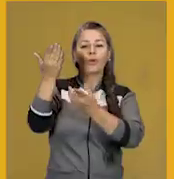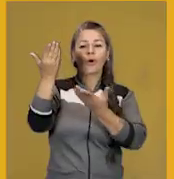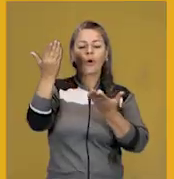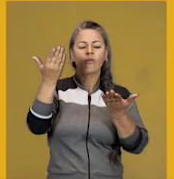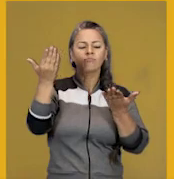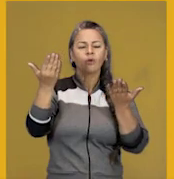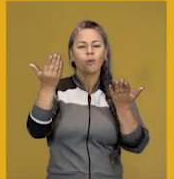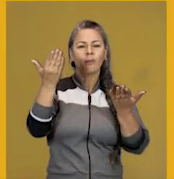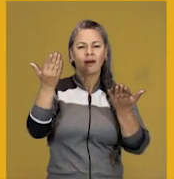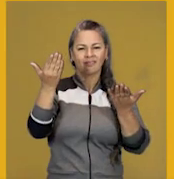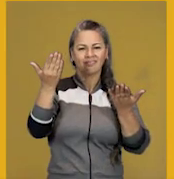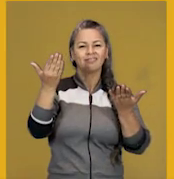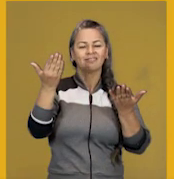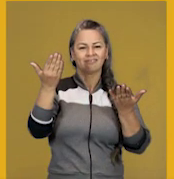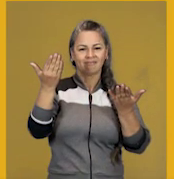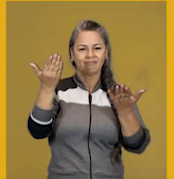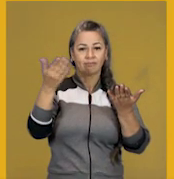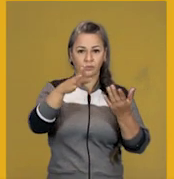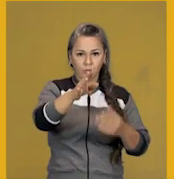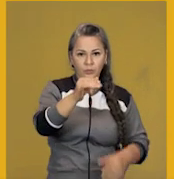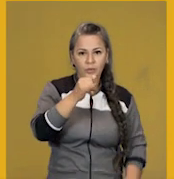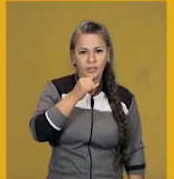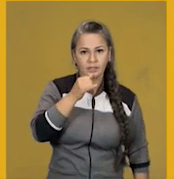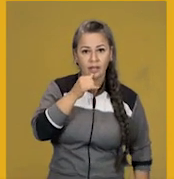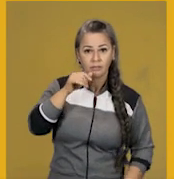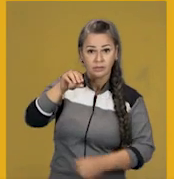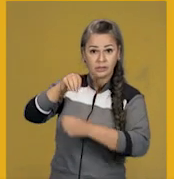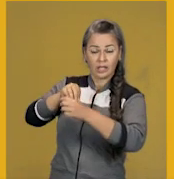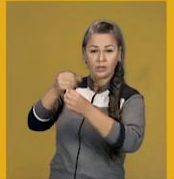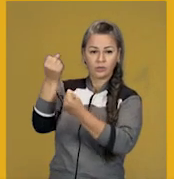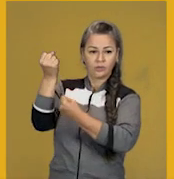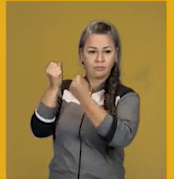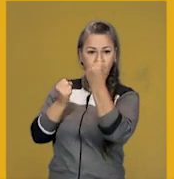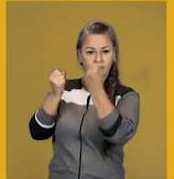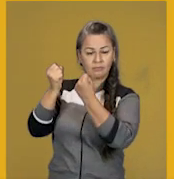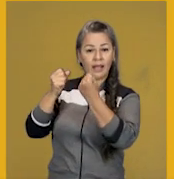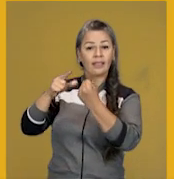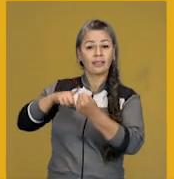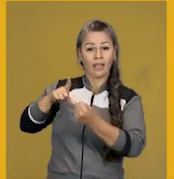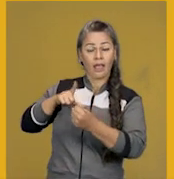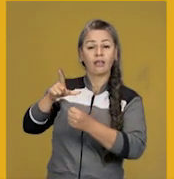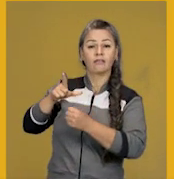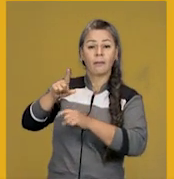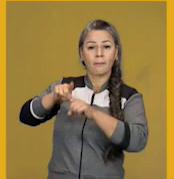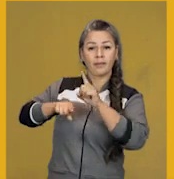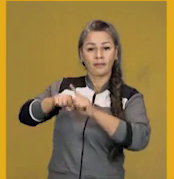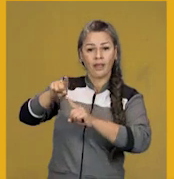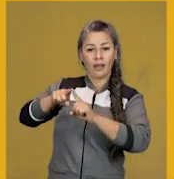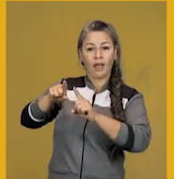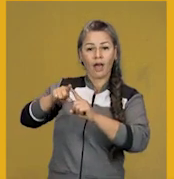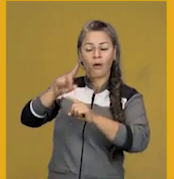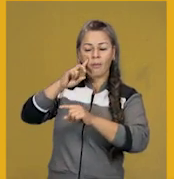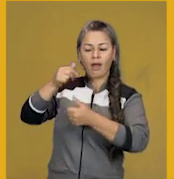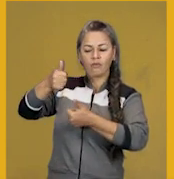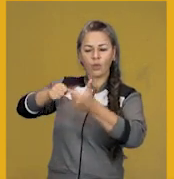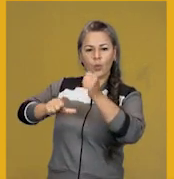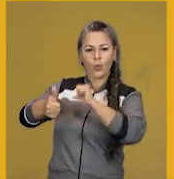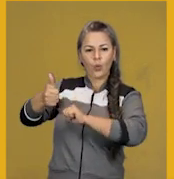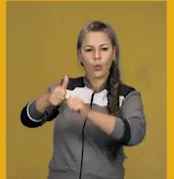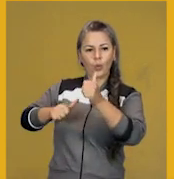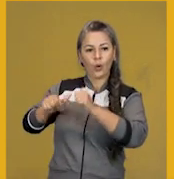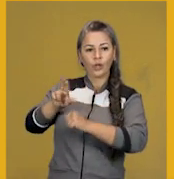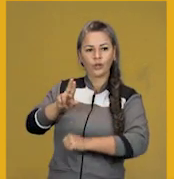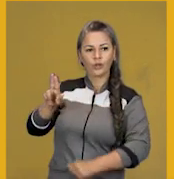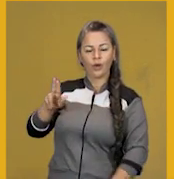certo? Então, nas indústrias principalmente, nós usamos o calorímetro, que é um tipo